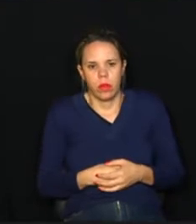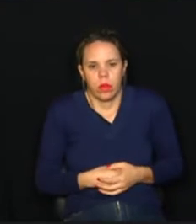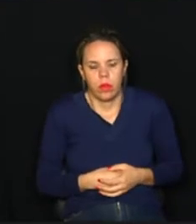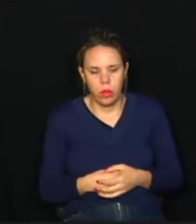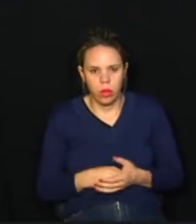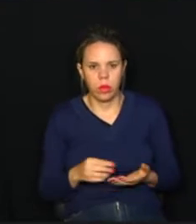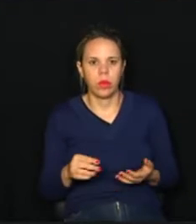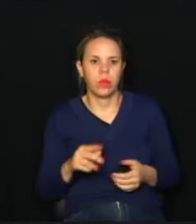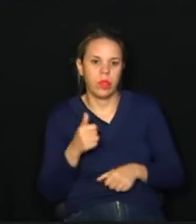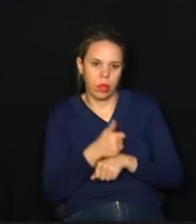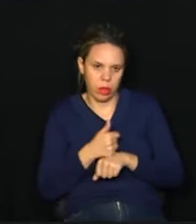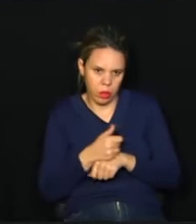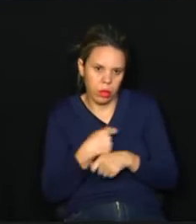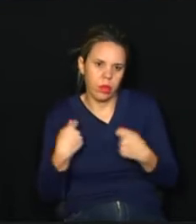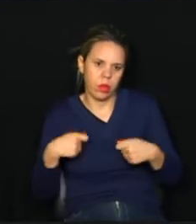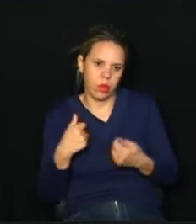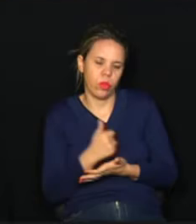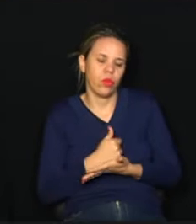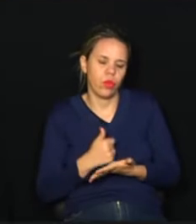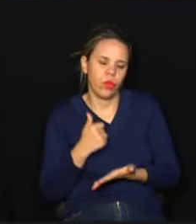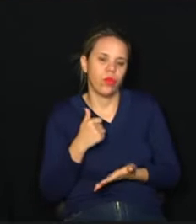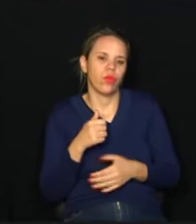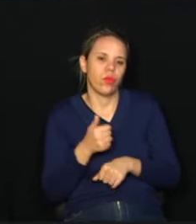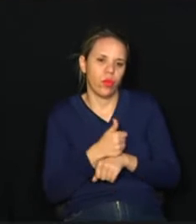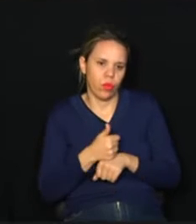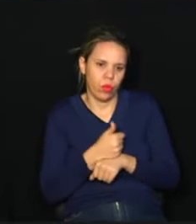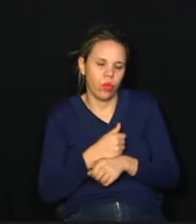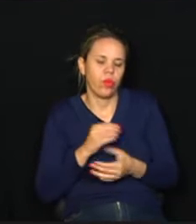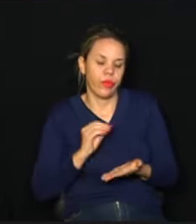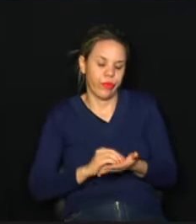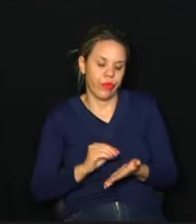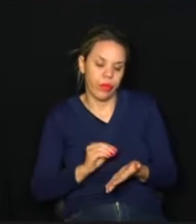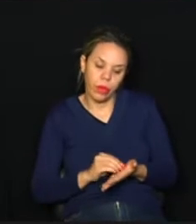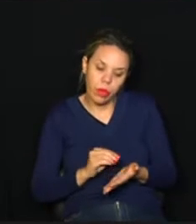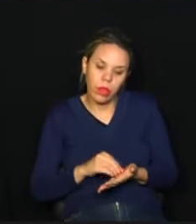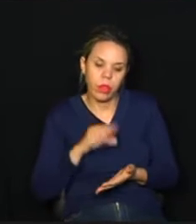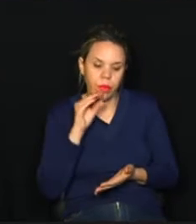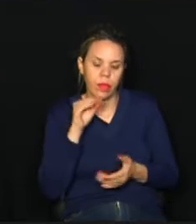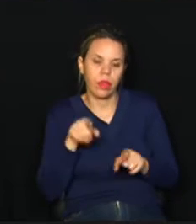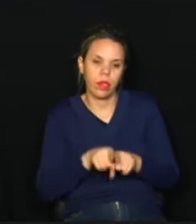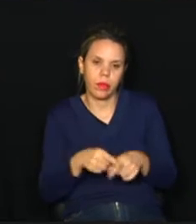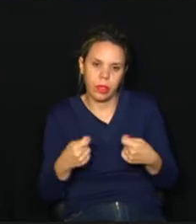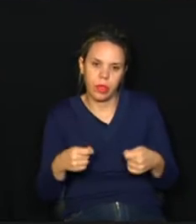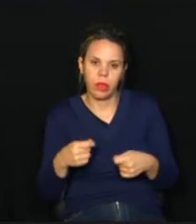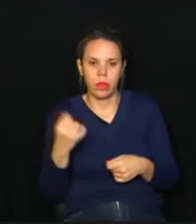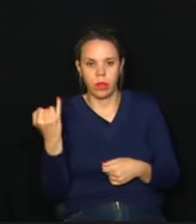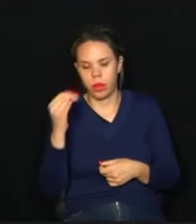recursos humanos. Eu acho que o fundamental é restabelecer